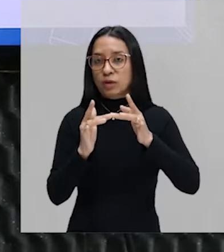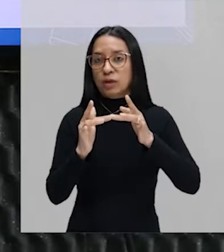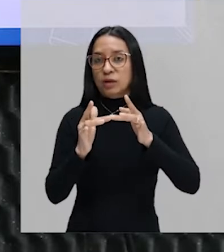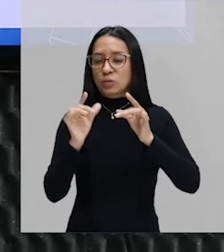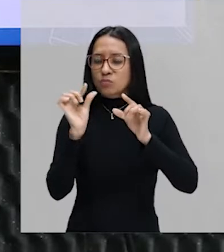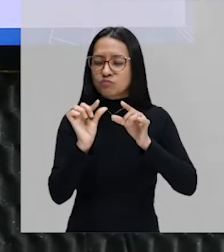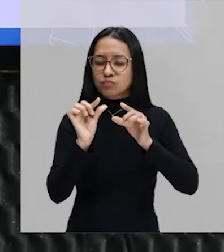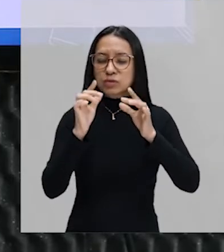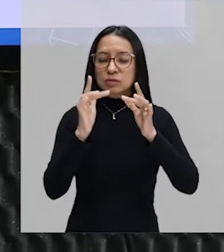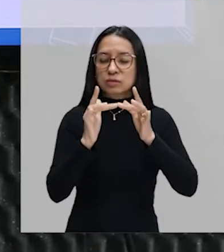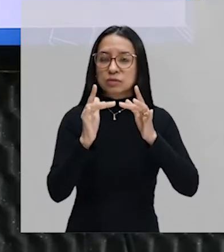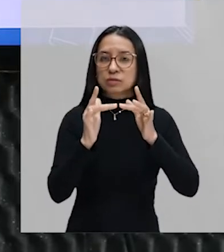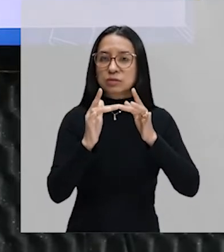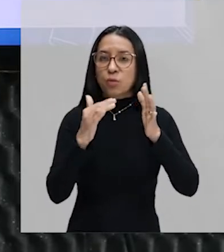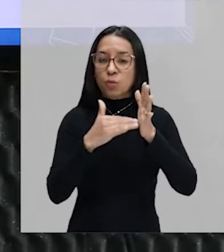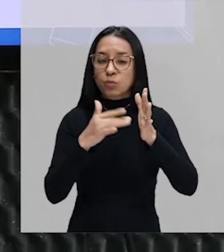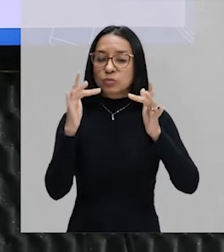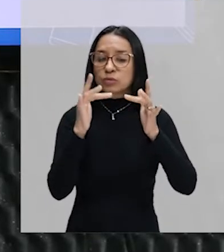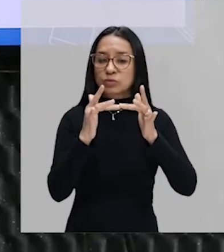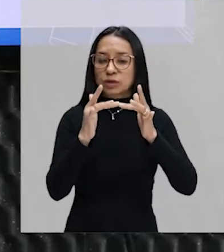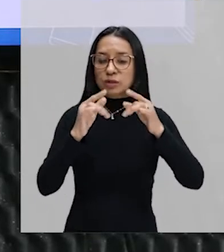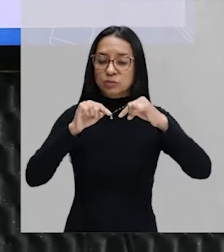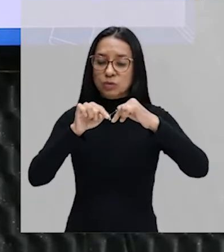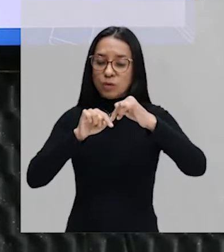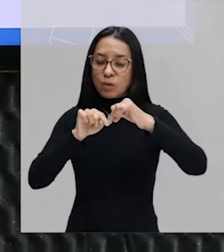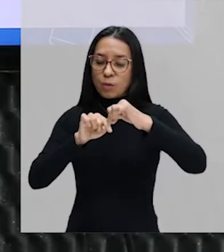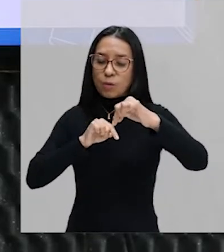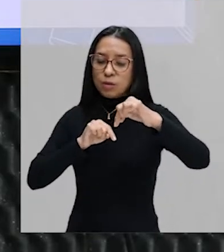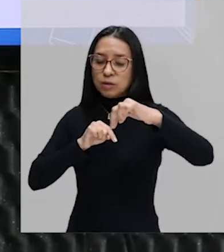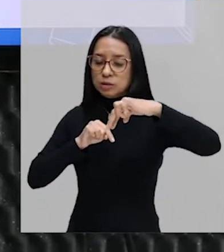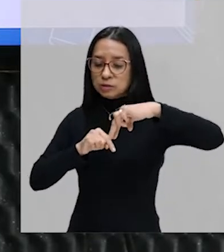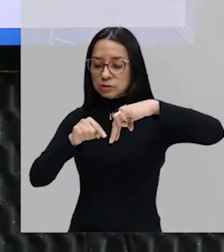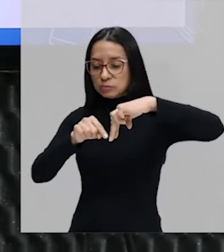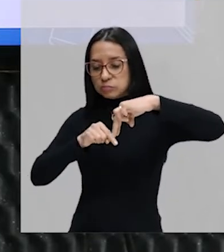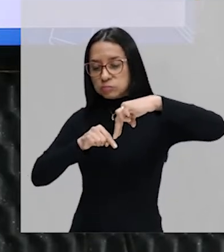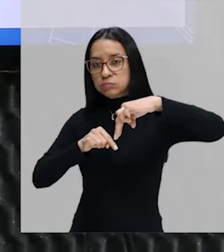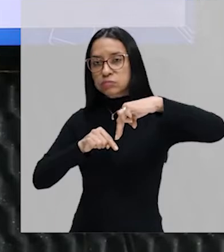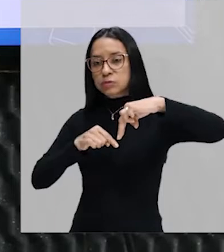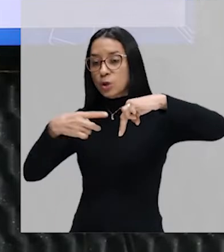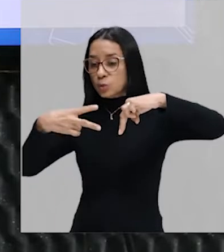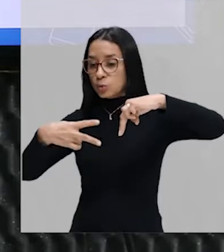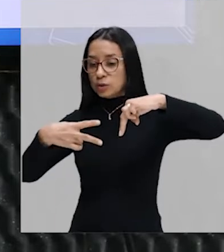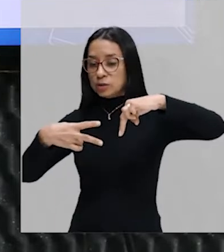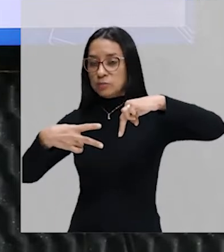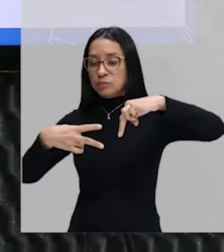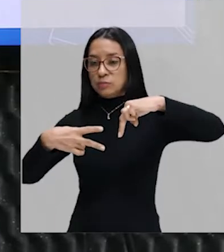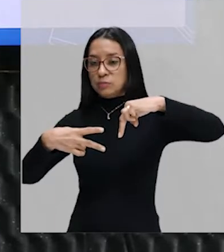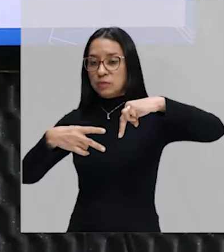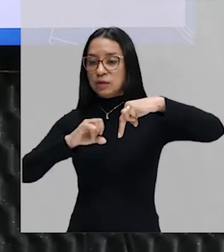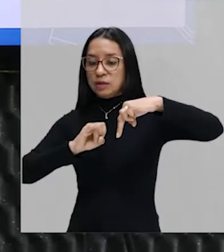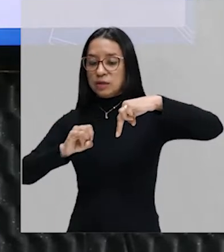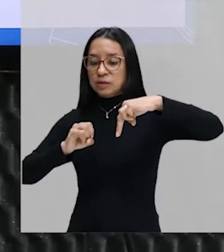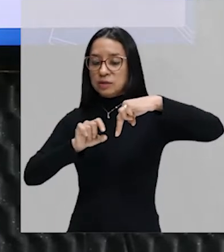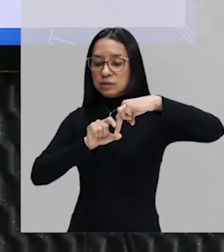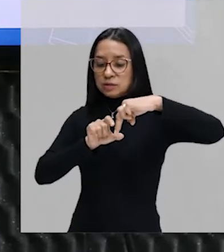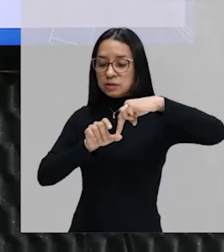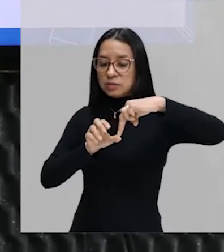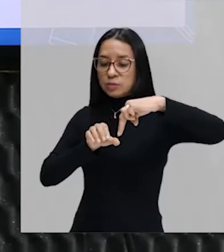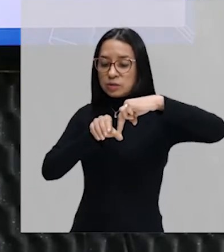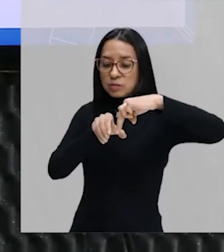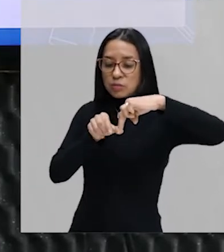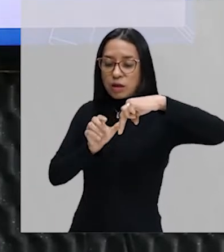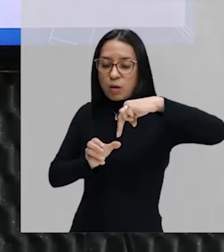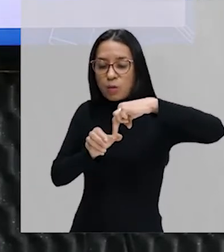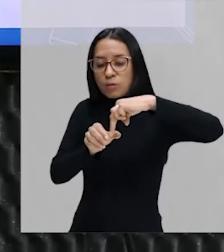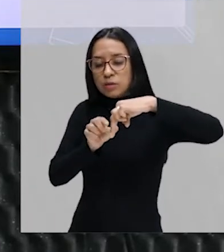atleta, o último contato tiver com essa linha, o arremesso será de 2. Aqui no caso, por exemplo, se a roda da cadeira estiver tocando